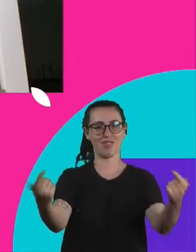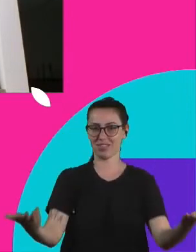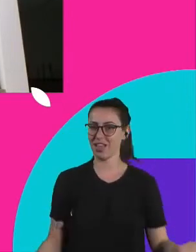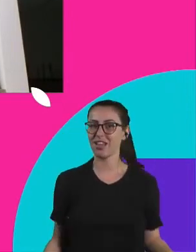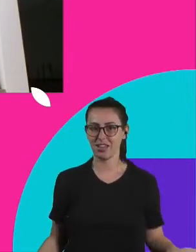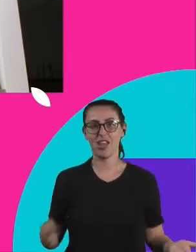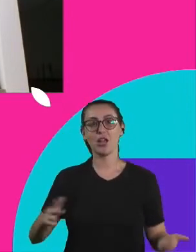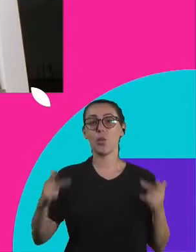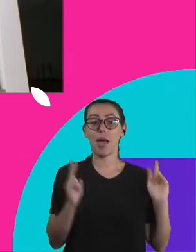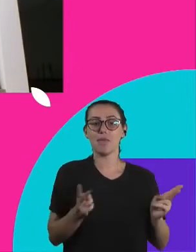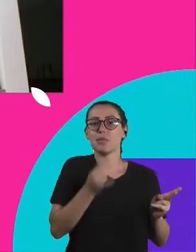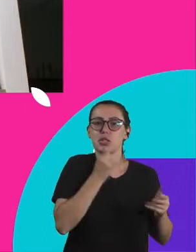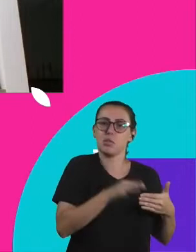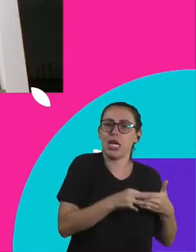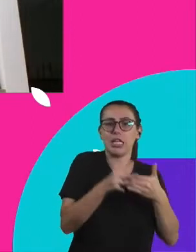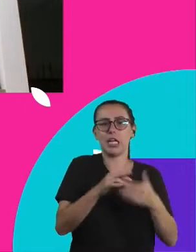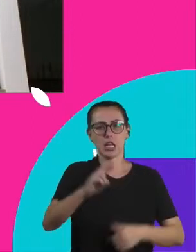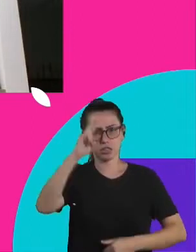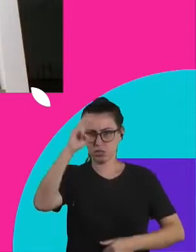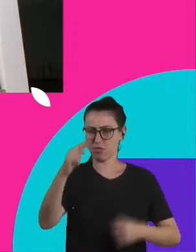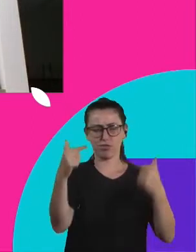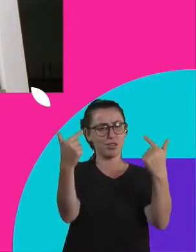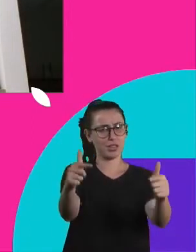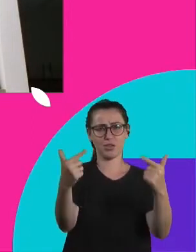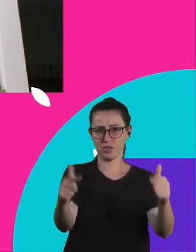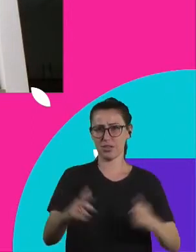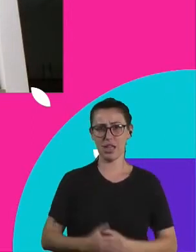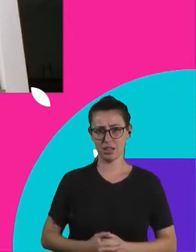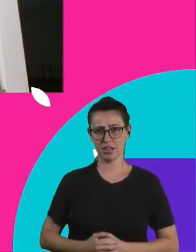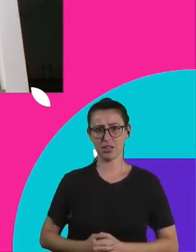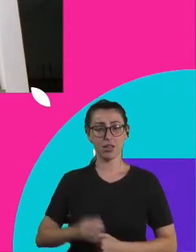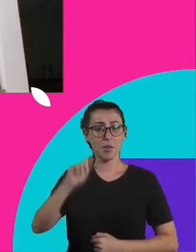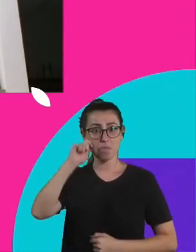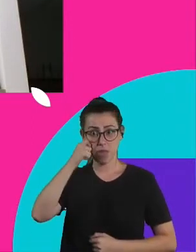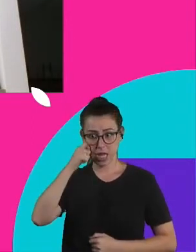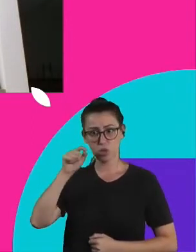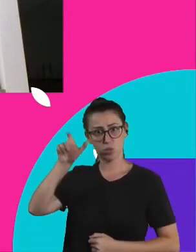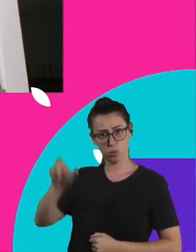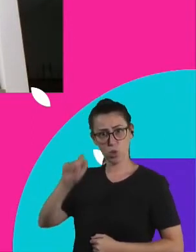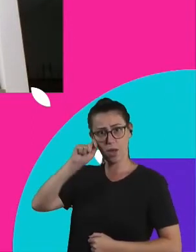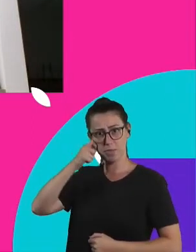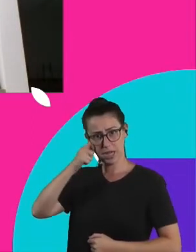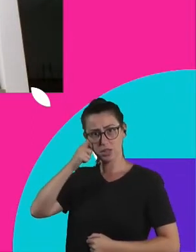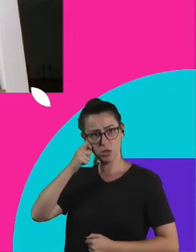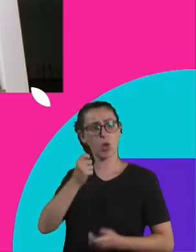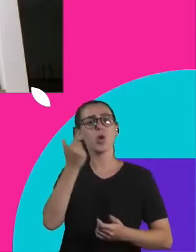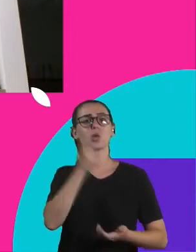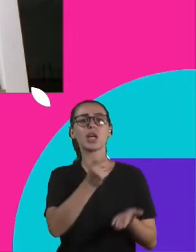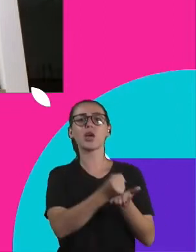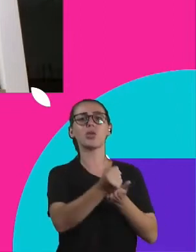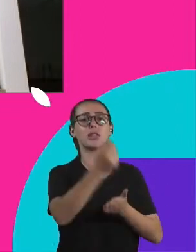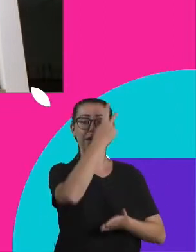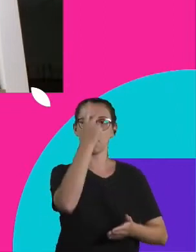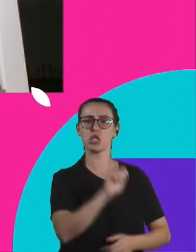lugares. E o JK emprega preto e emprega favelado, só que em determinados